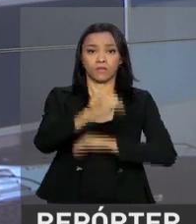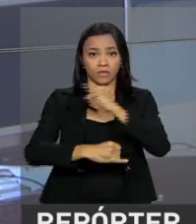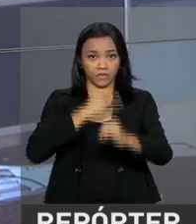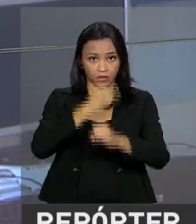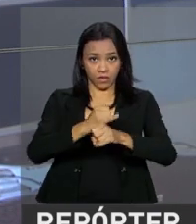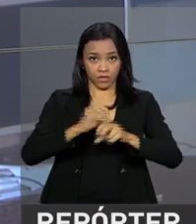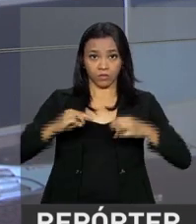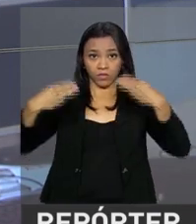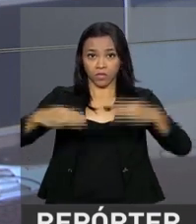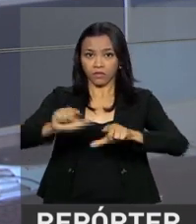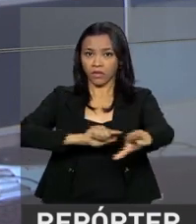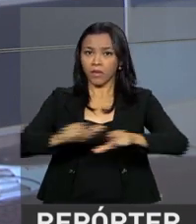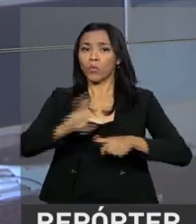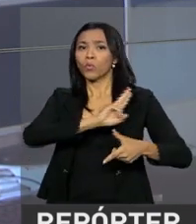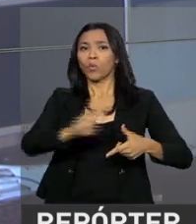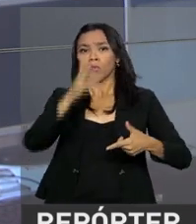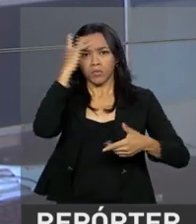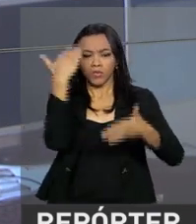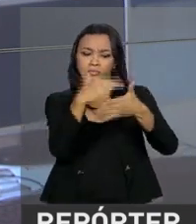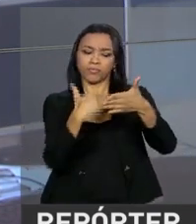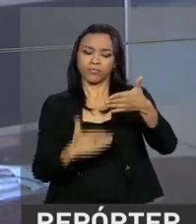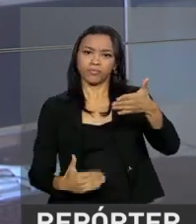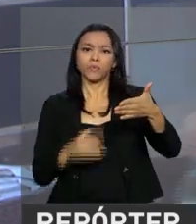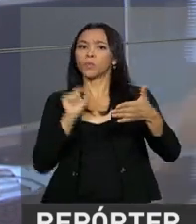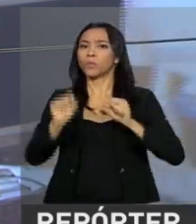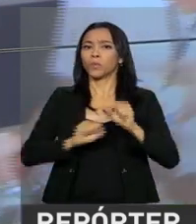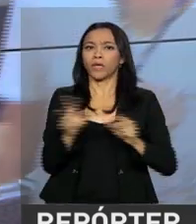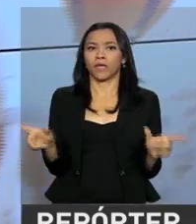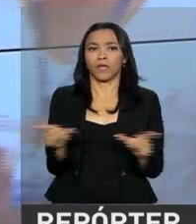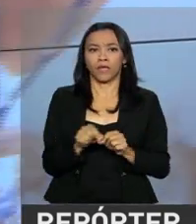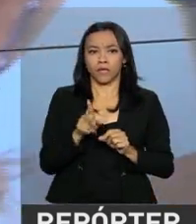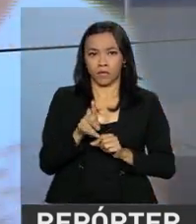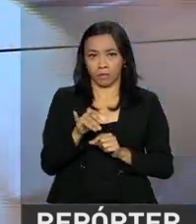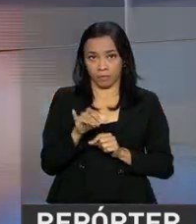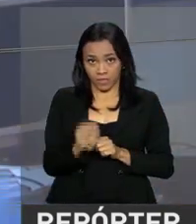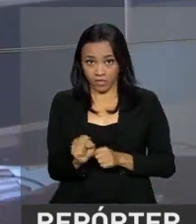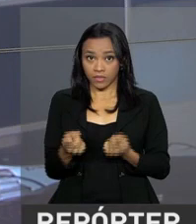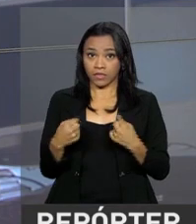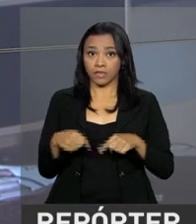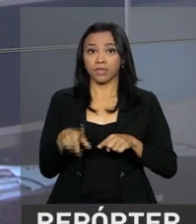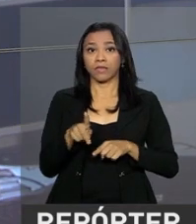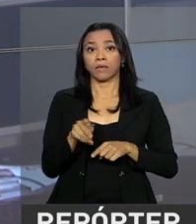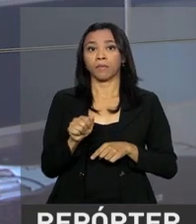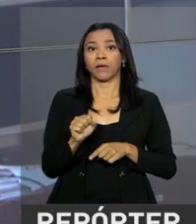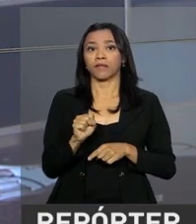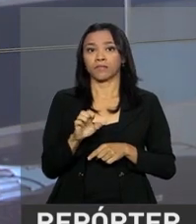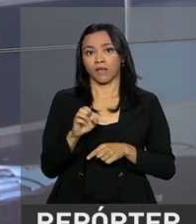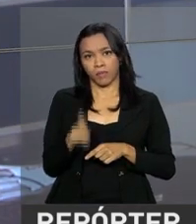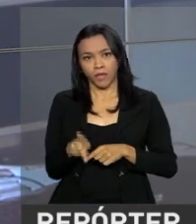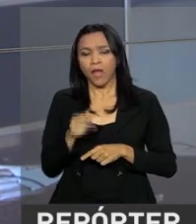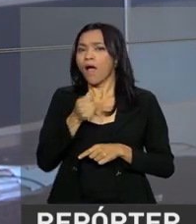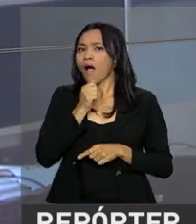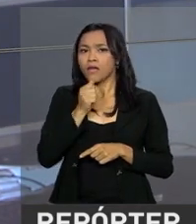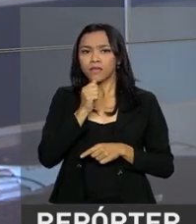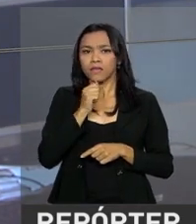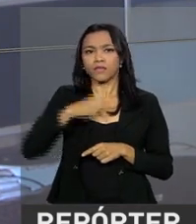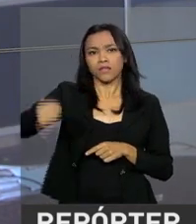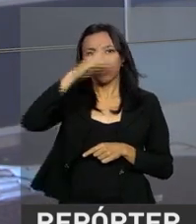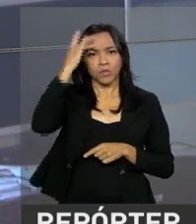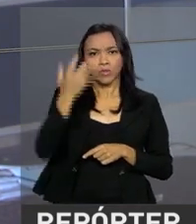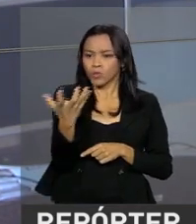lista com os nomes dos beneficiários do pispasep os trabalhadores que que ainda não sacaram o abono salarial ano base